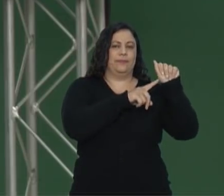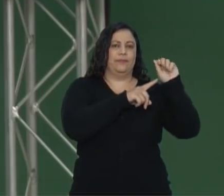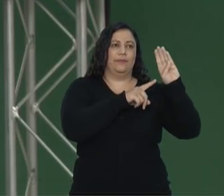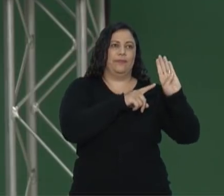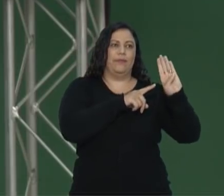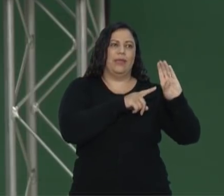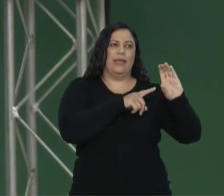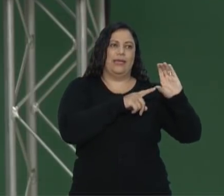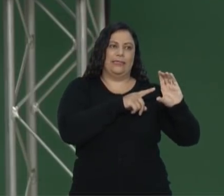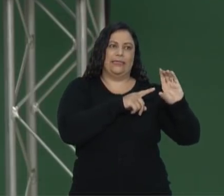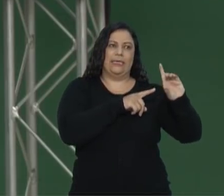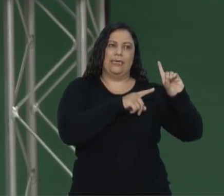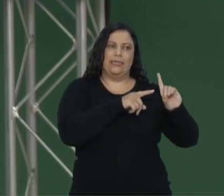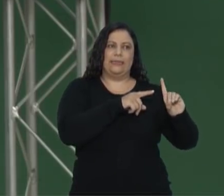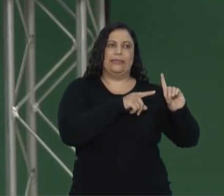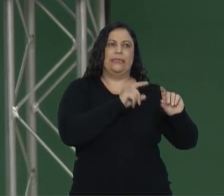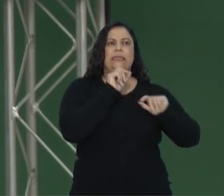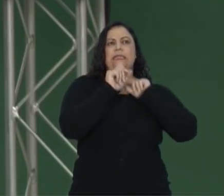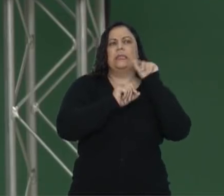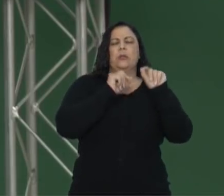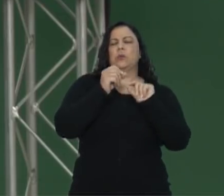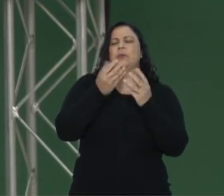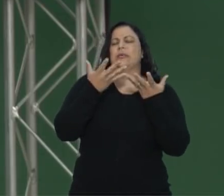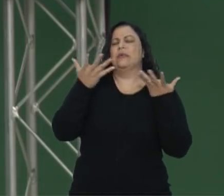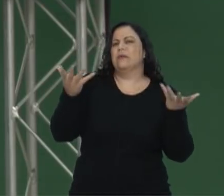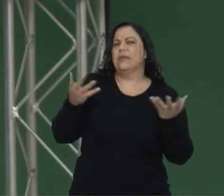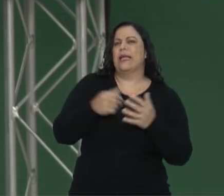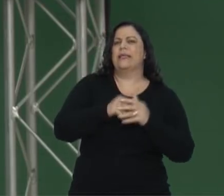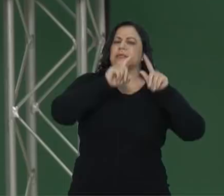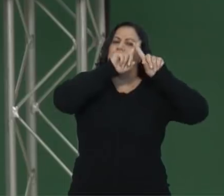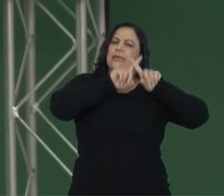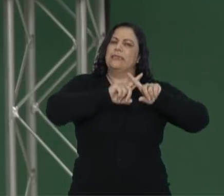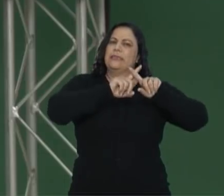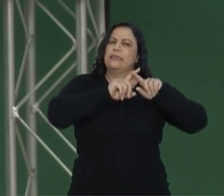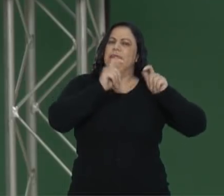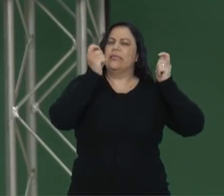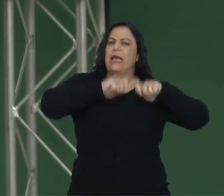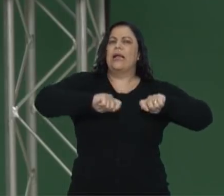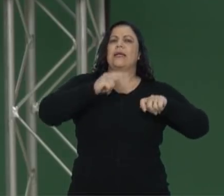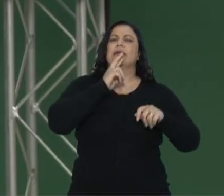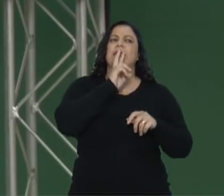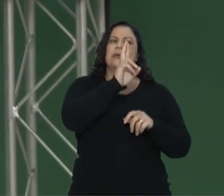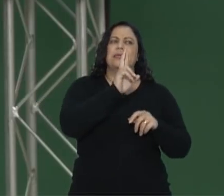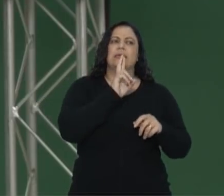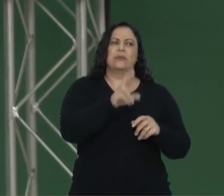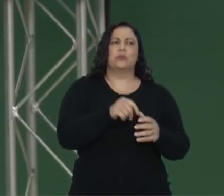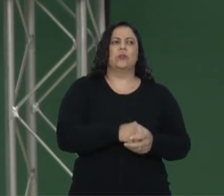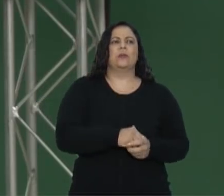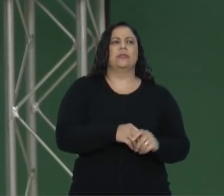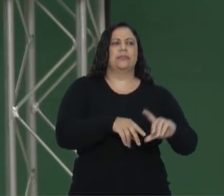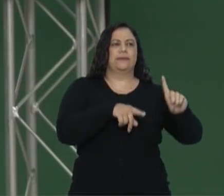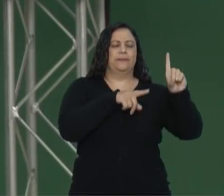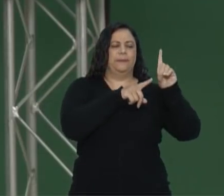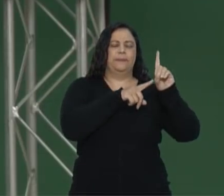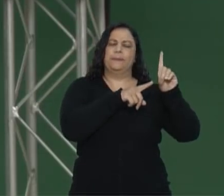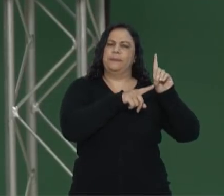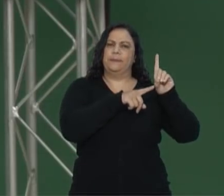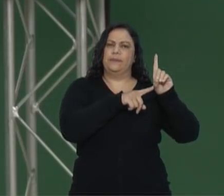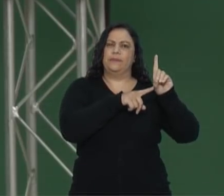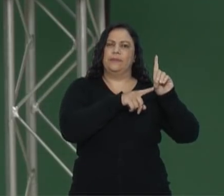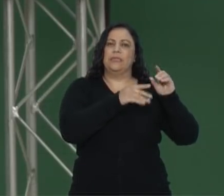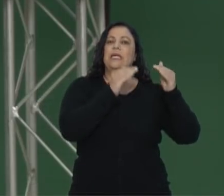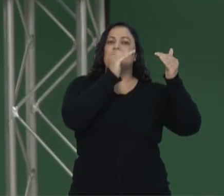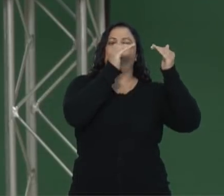e protozoários? Letra C, bactérias e fungos? Ou letra D, fungos e